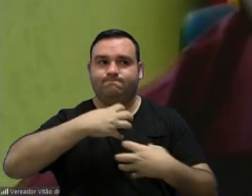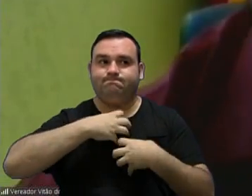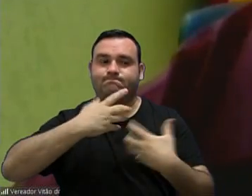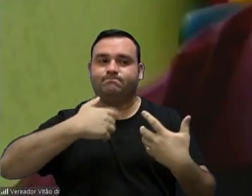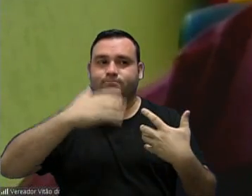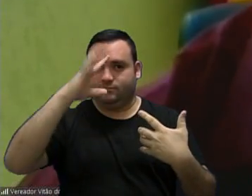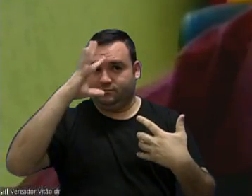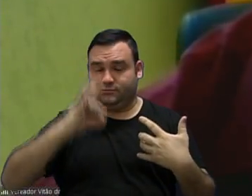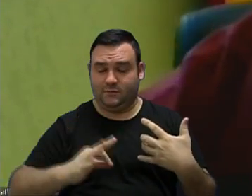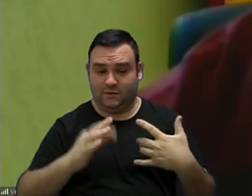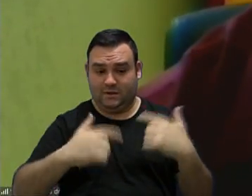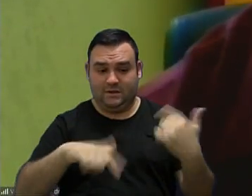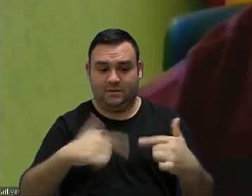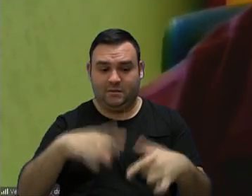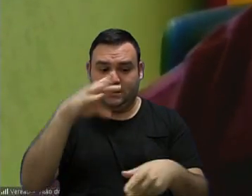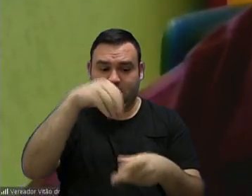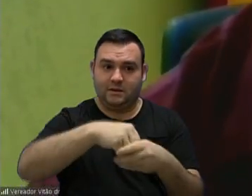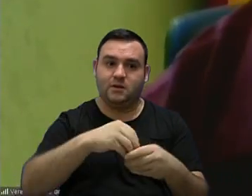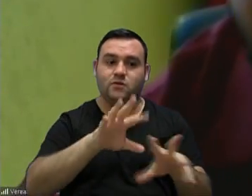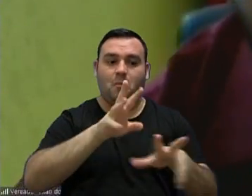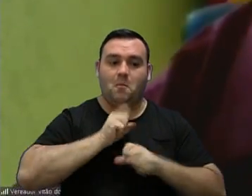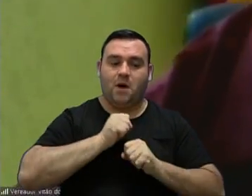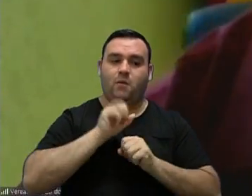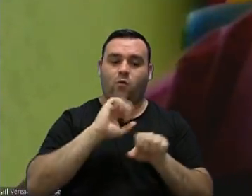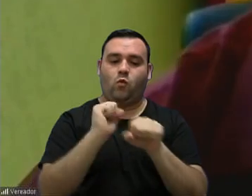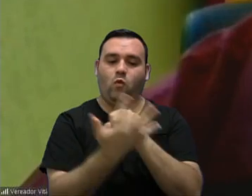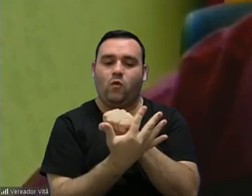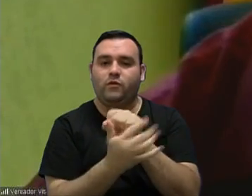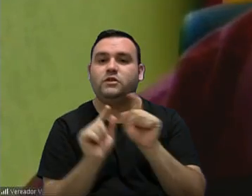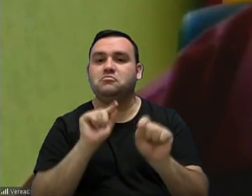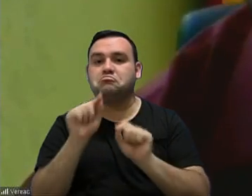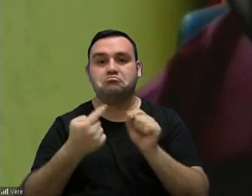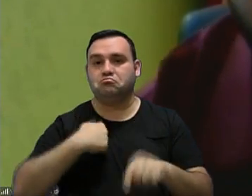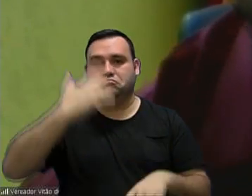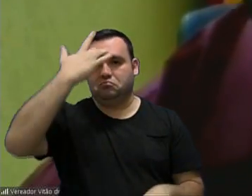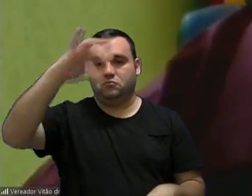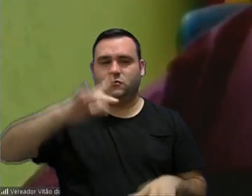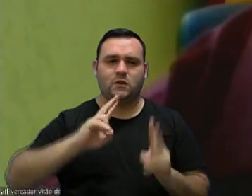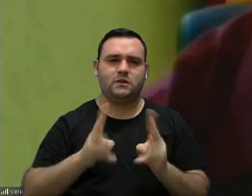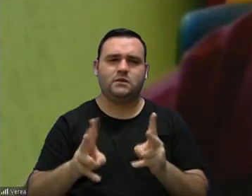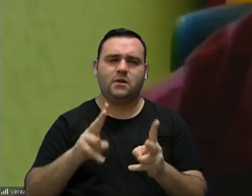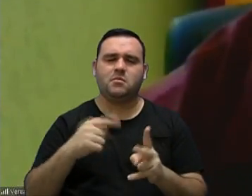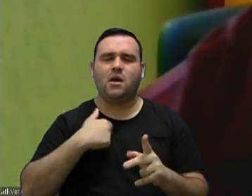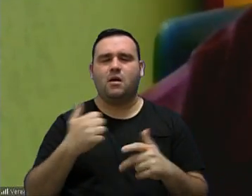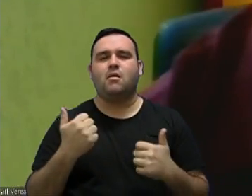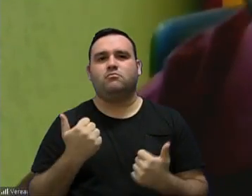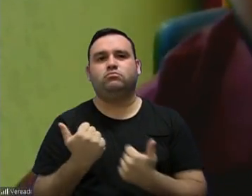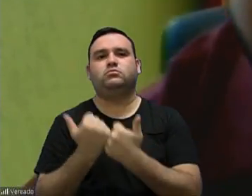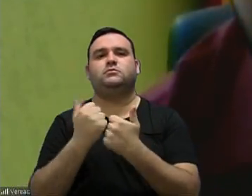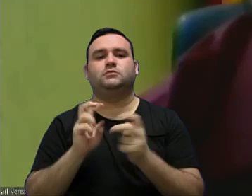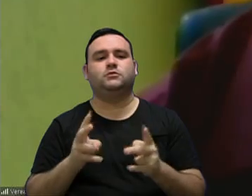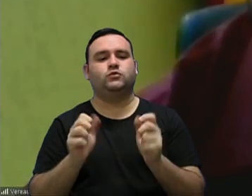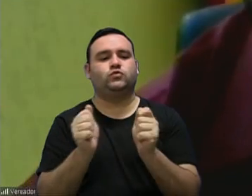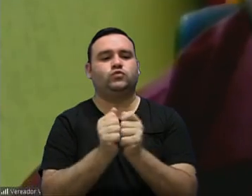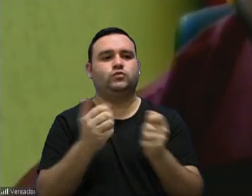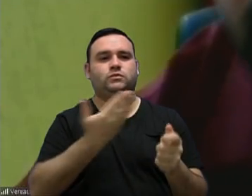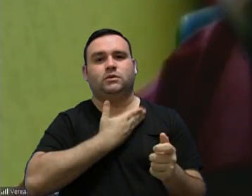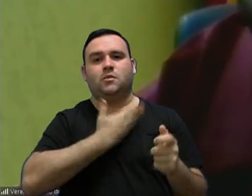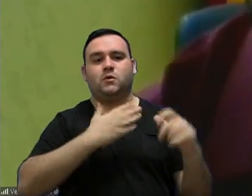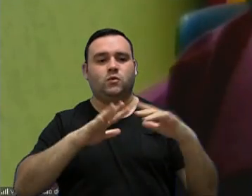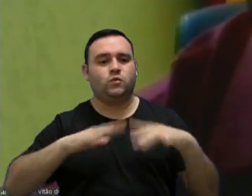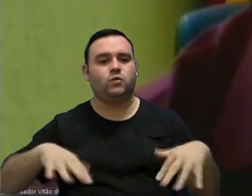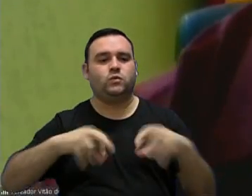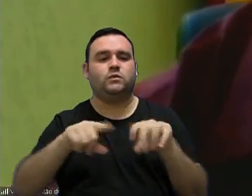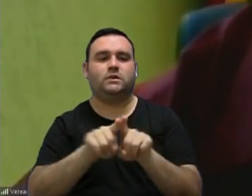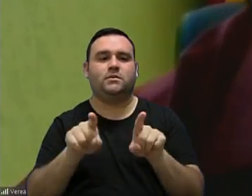qual funcionário da Câmara está infectado com o vírus, eu que sempre fui a favor, junto com a maioria dos colegas e até